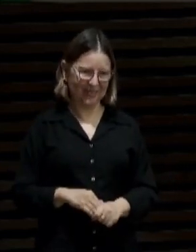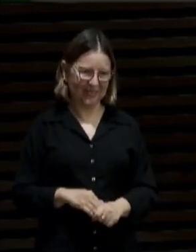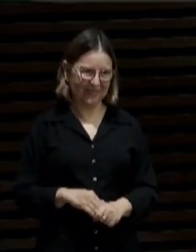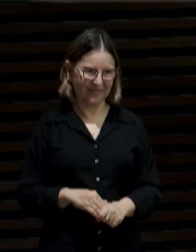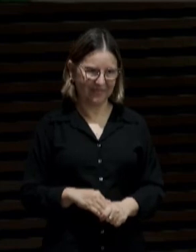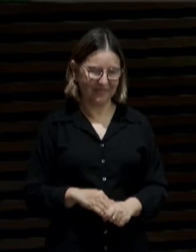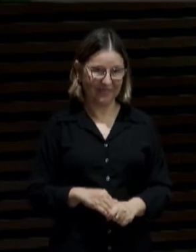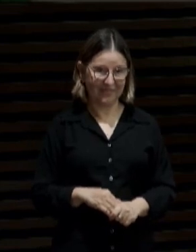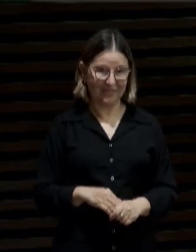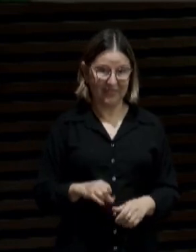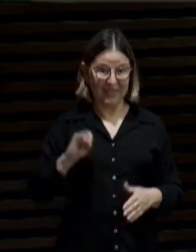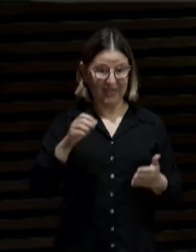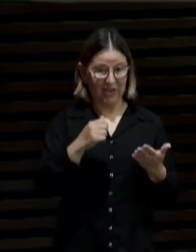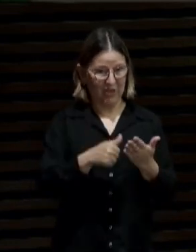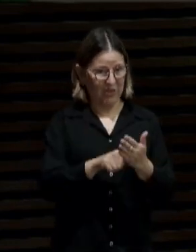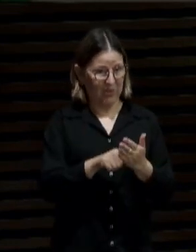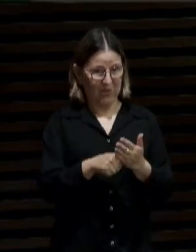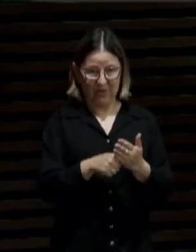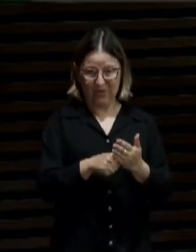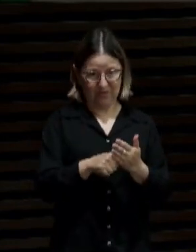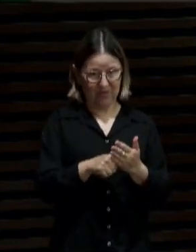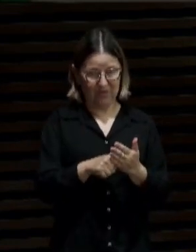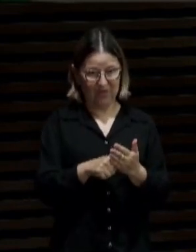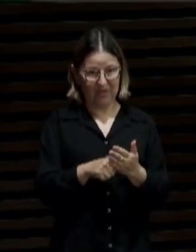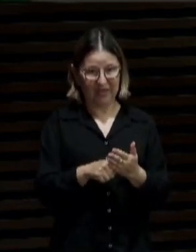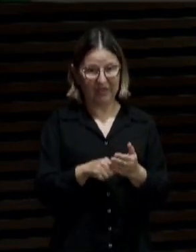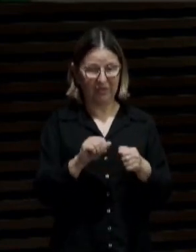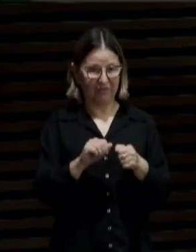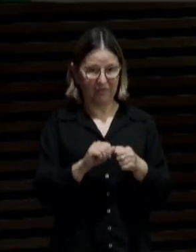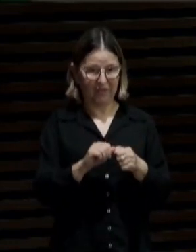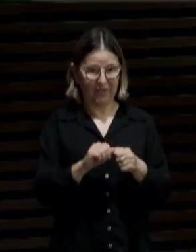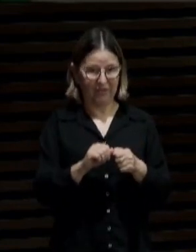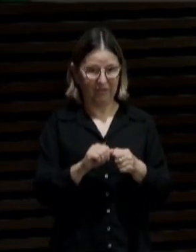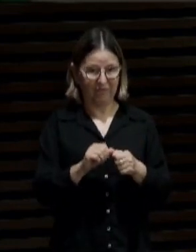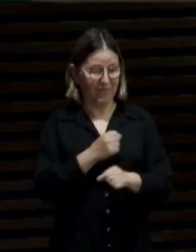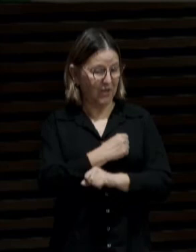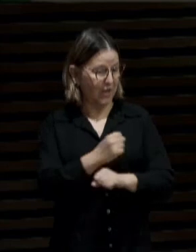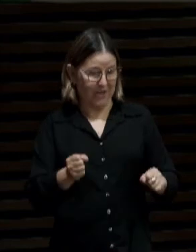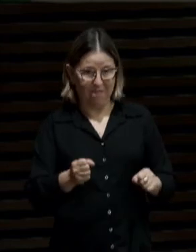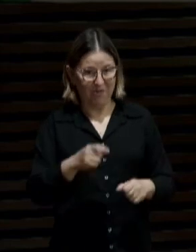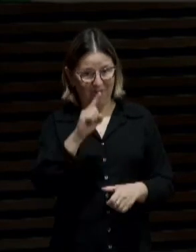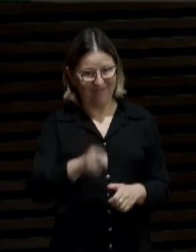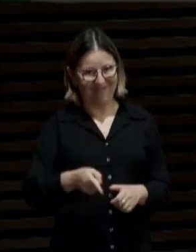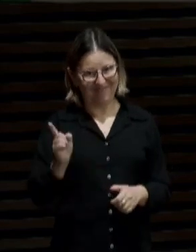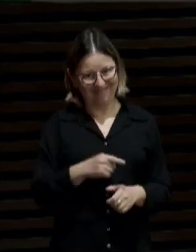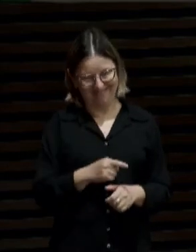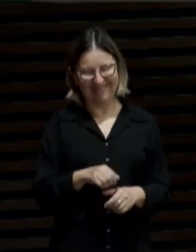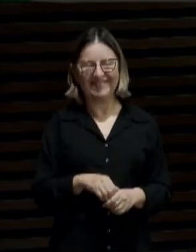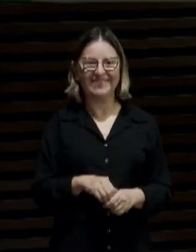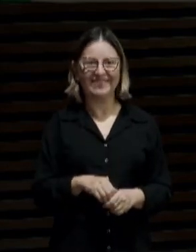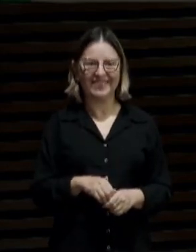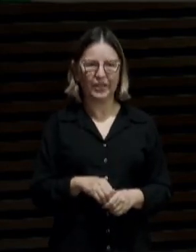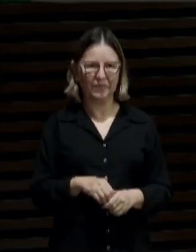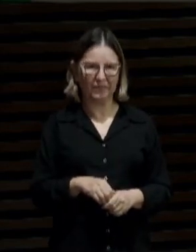Se um contrato entre homens não pode ser quebrado, você imagina o que Deus faz. A lei, ela vai